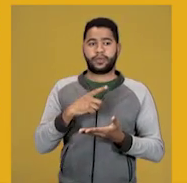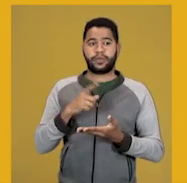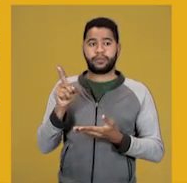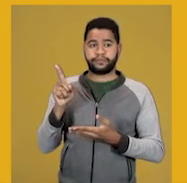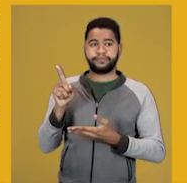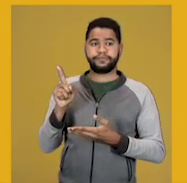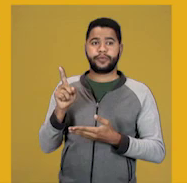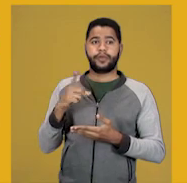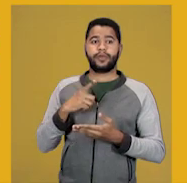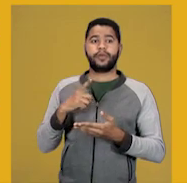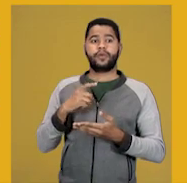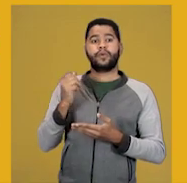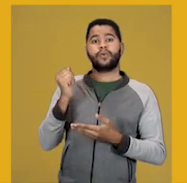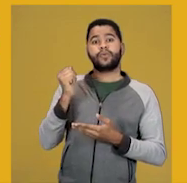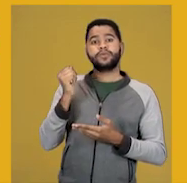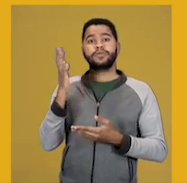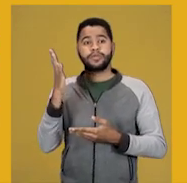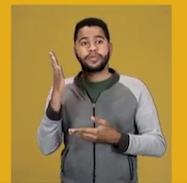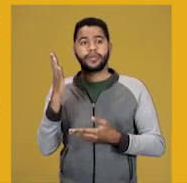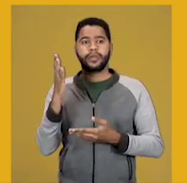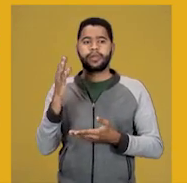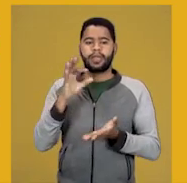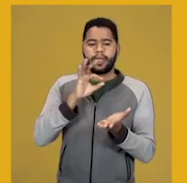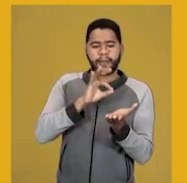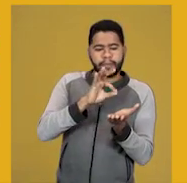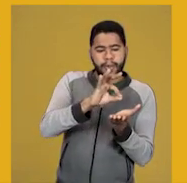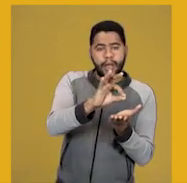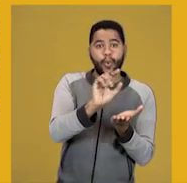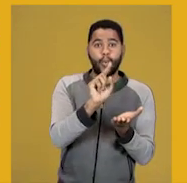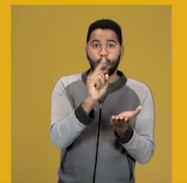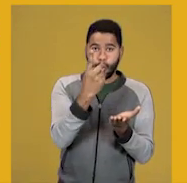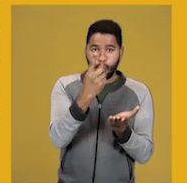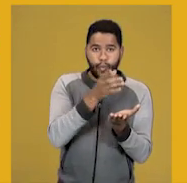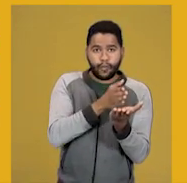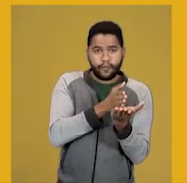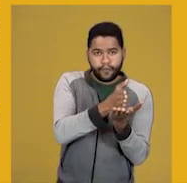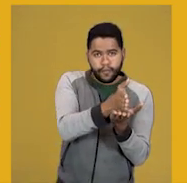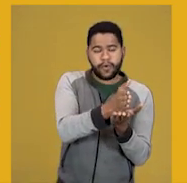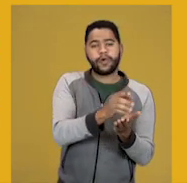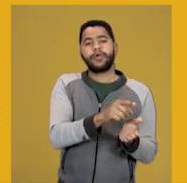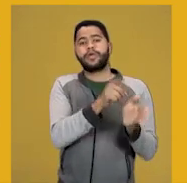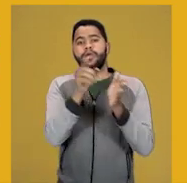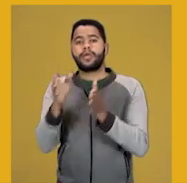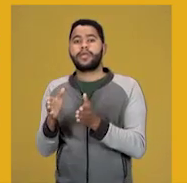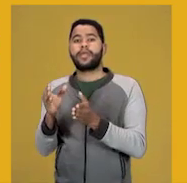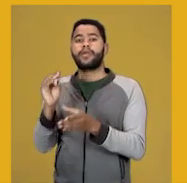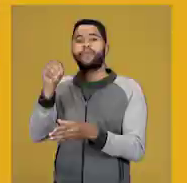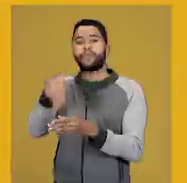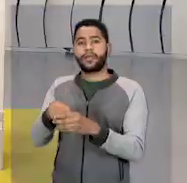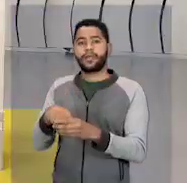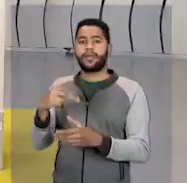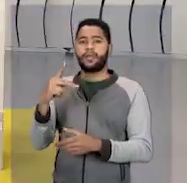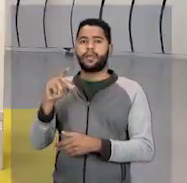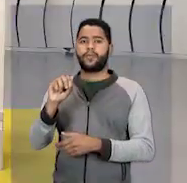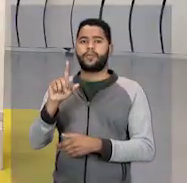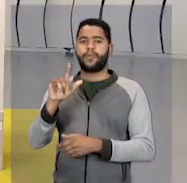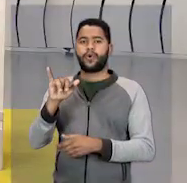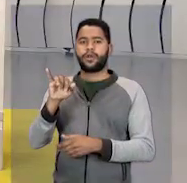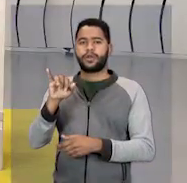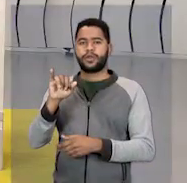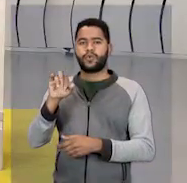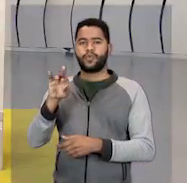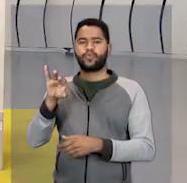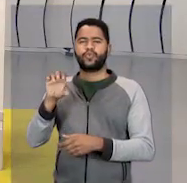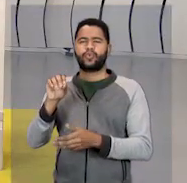mercado externo, ou seja, a monocultura, e a outra direcionada ao abastecimento interno, que é a policultura, que depois nós vamos fazer